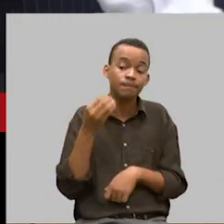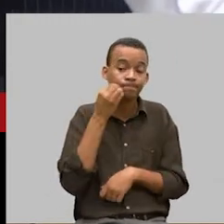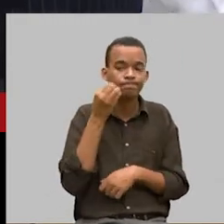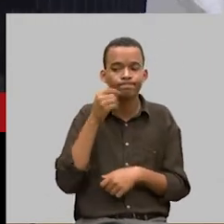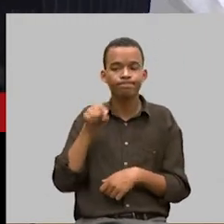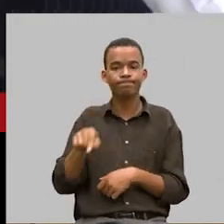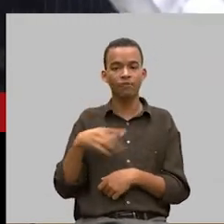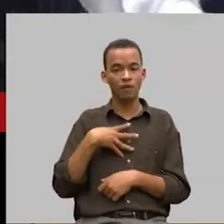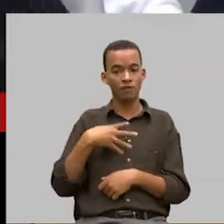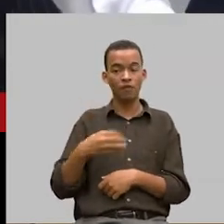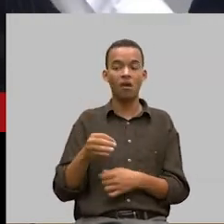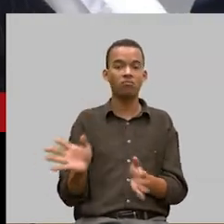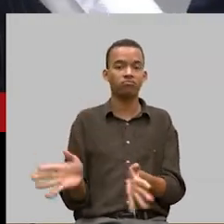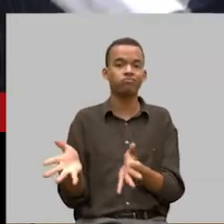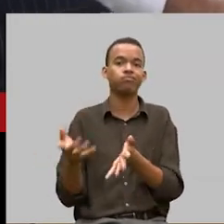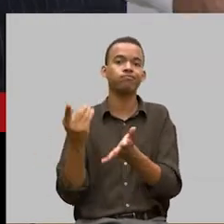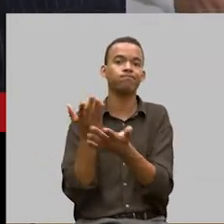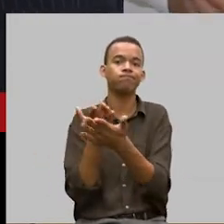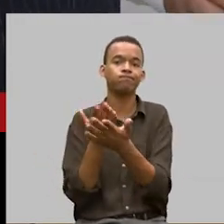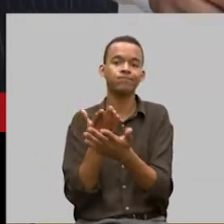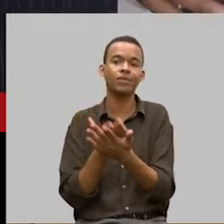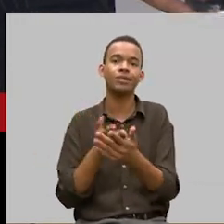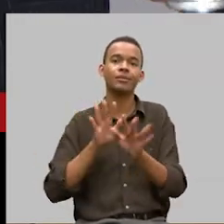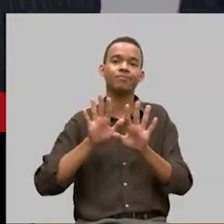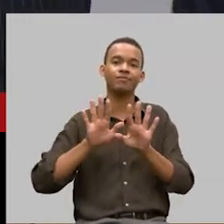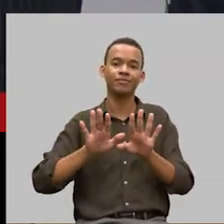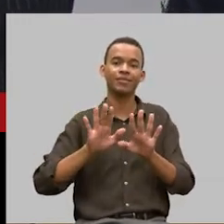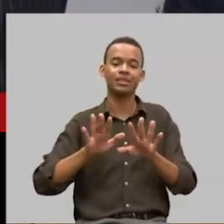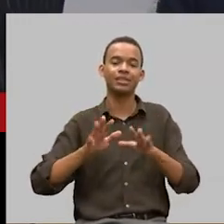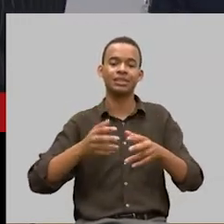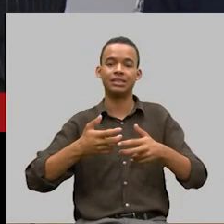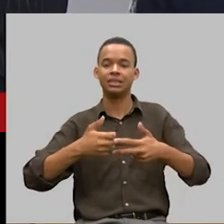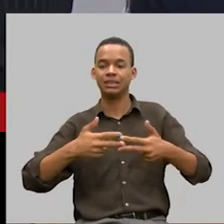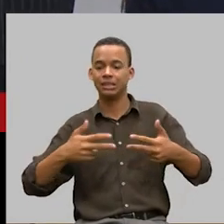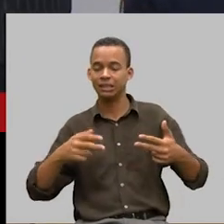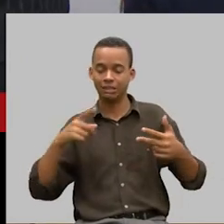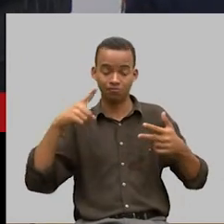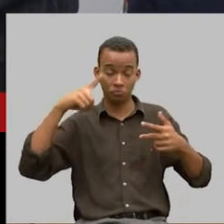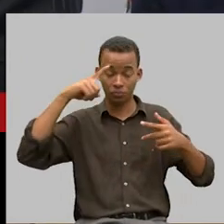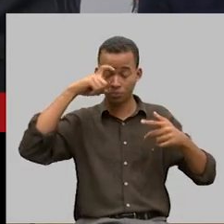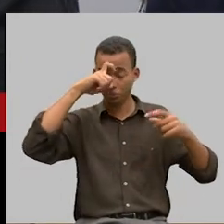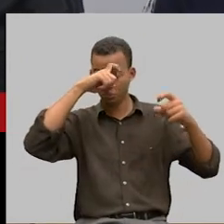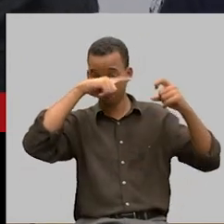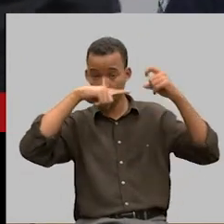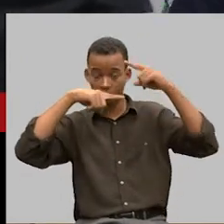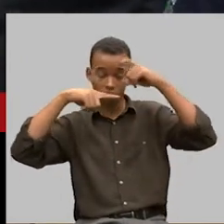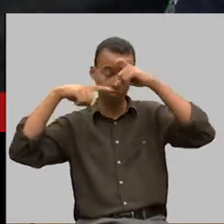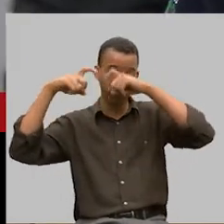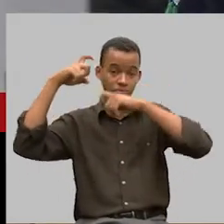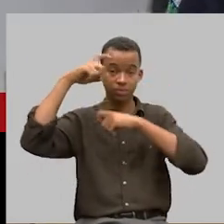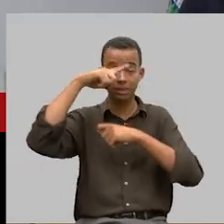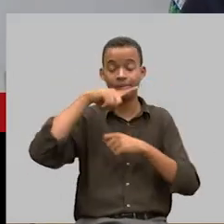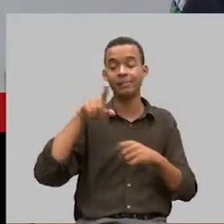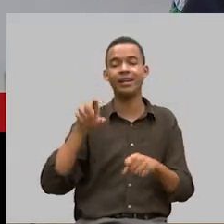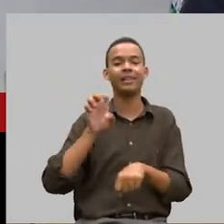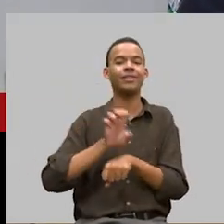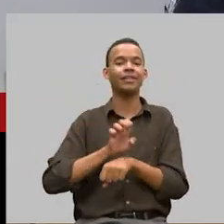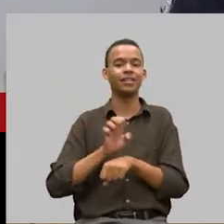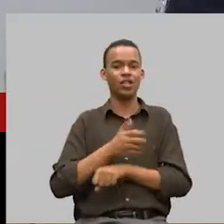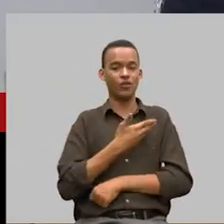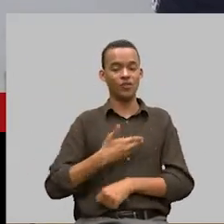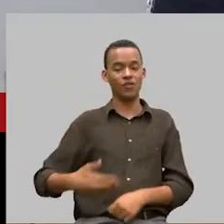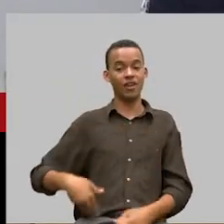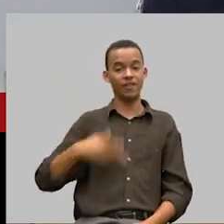dela estudar uma melhoria das condições de vida e aí chega o estado e diz para ela assim